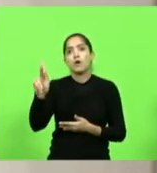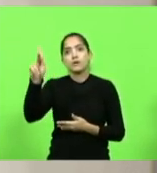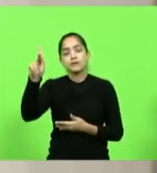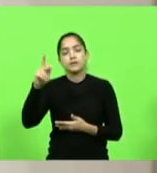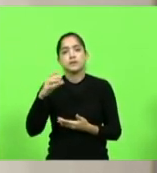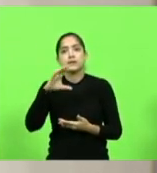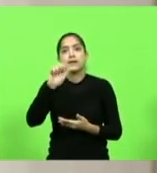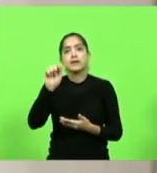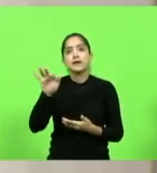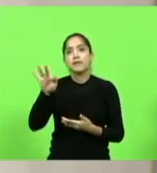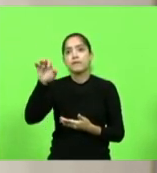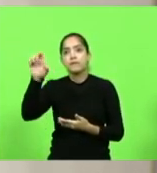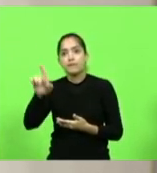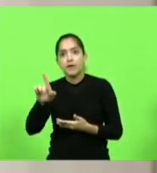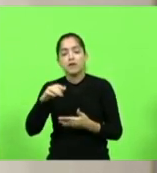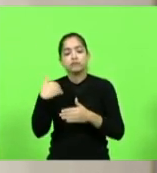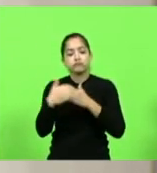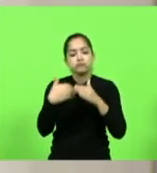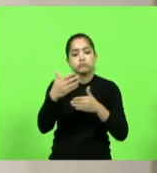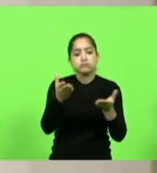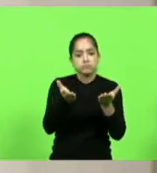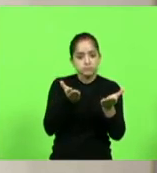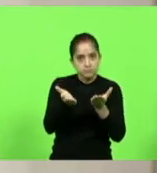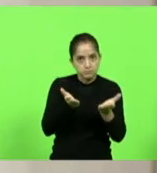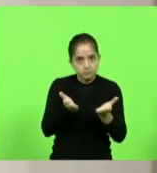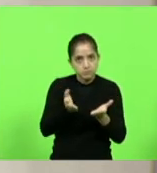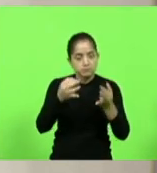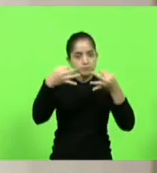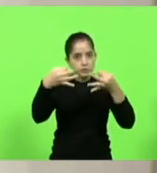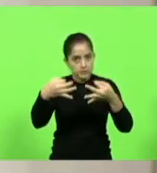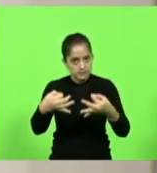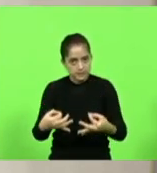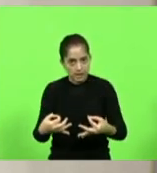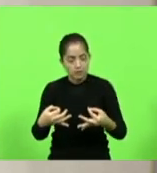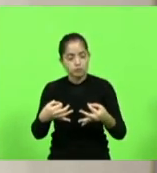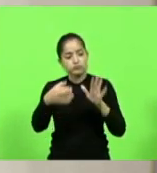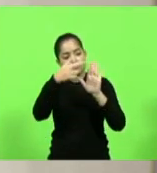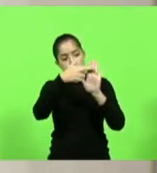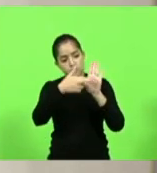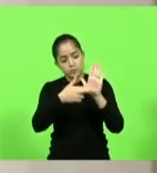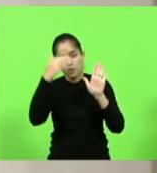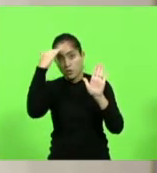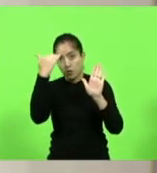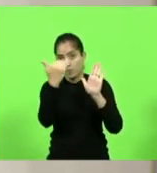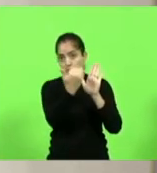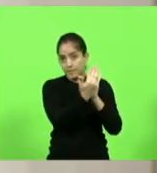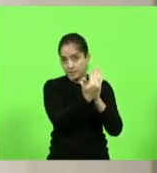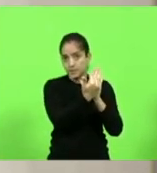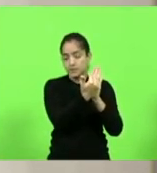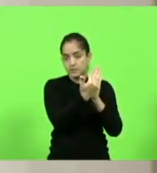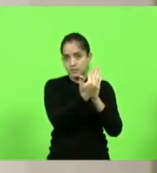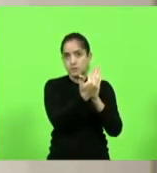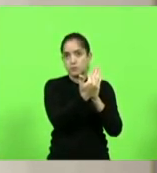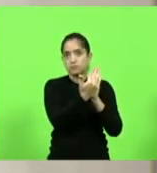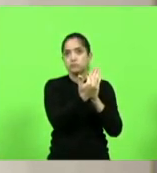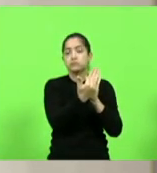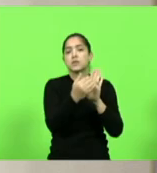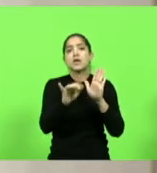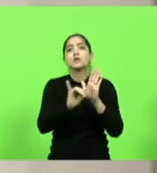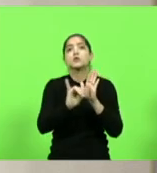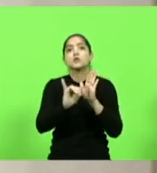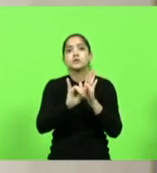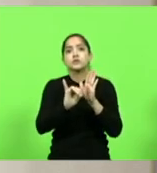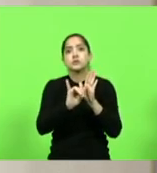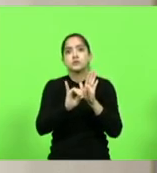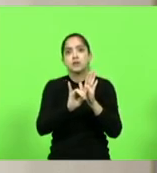que o processo de licitação foi correto e seguiu os trâmites legais e constantes do edital